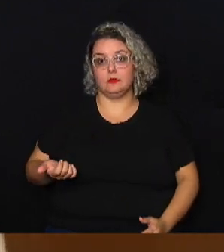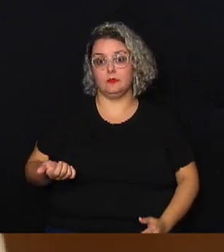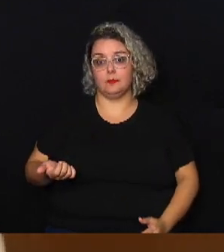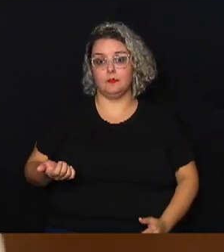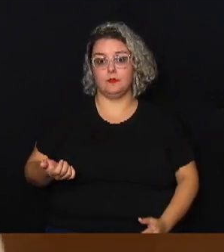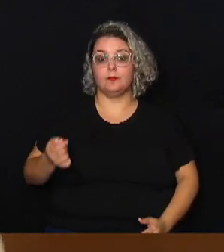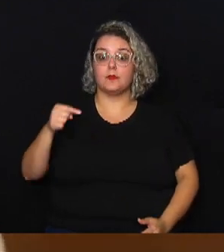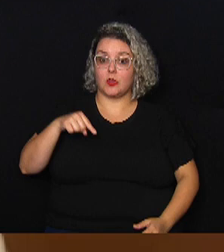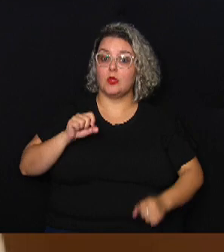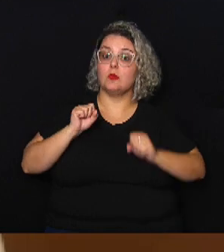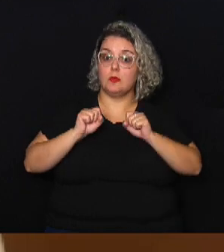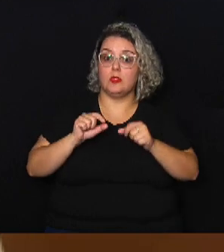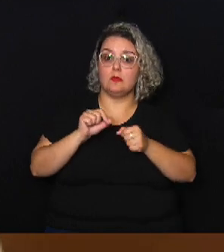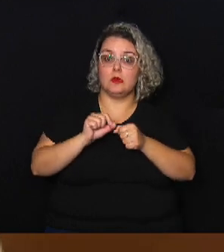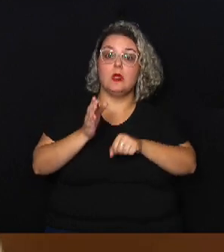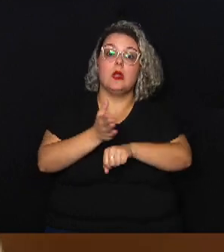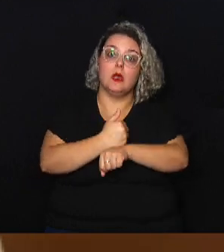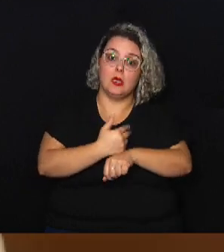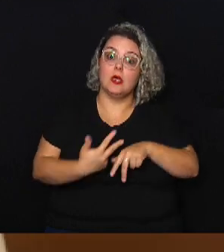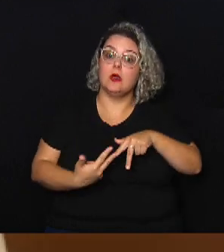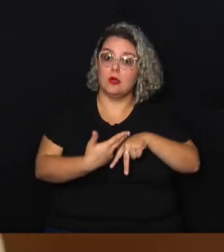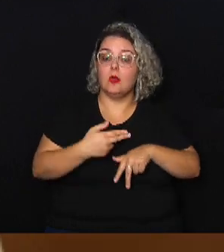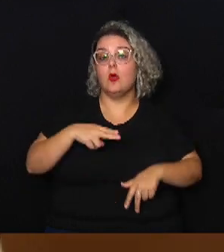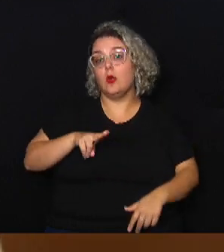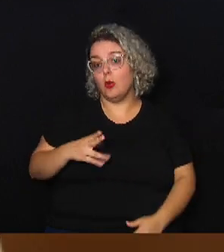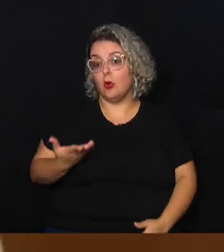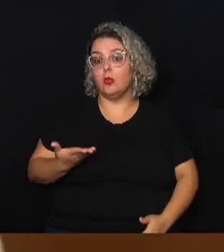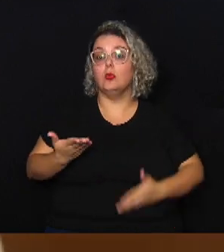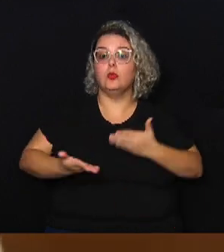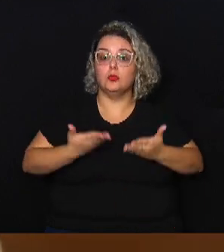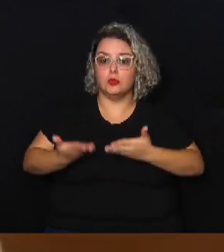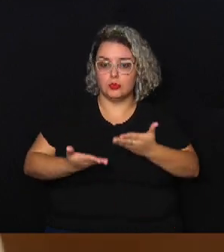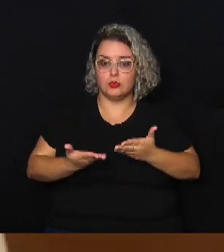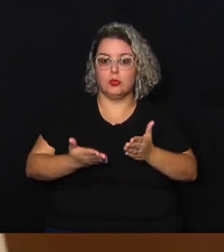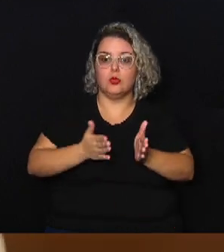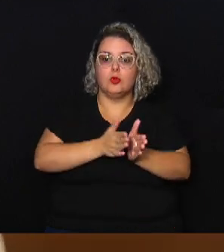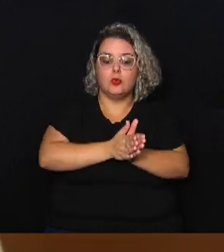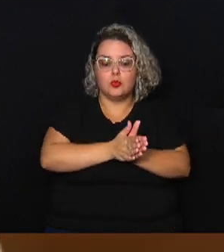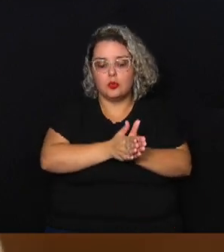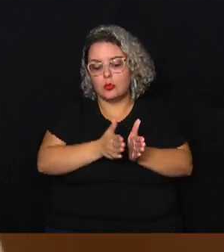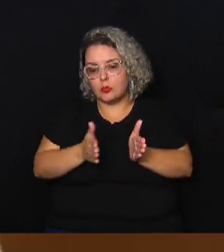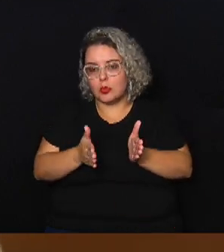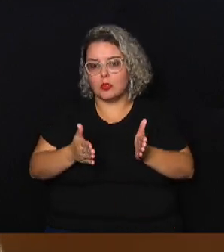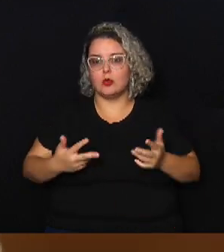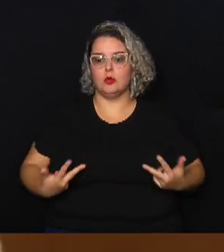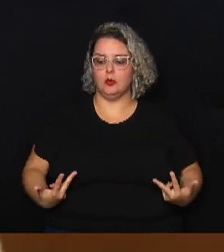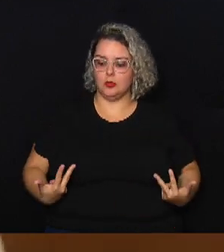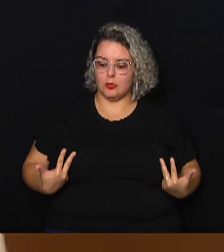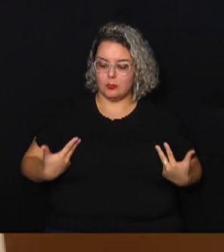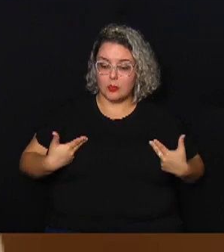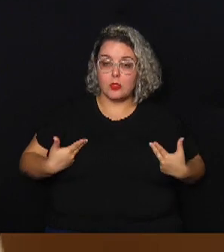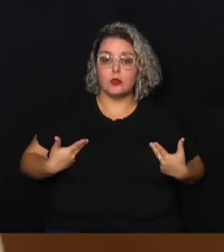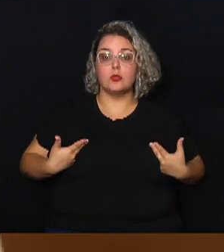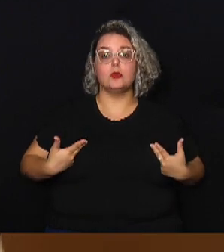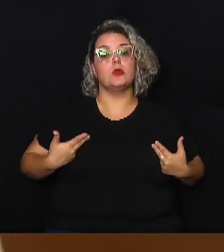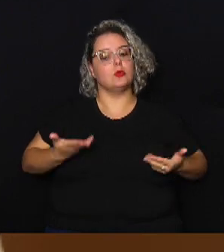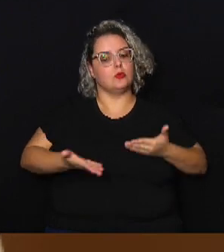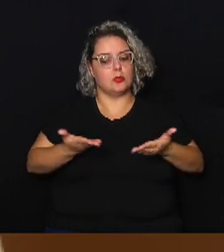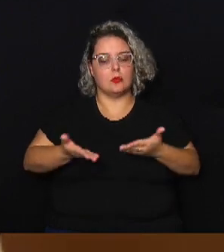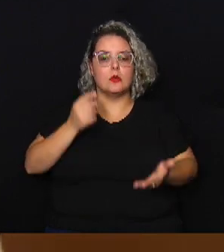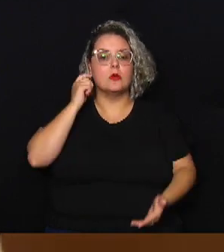isso pode ser feito antes da cirurgia ou mesmo o tratamento durante a cirurgia estética. Um paciente que vai fazer